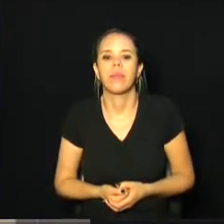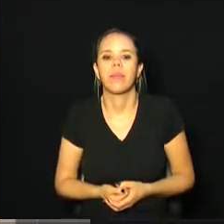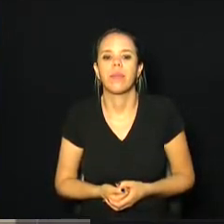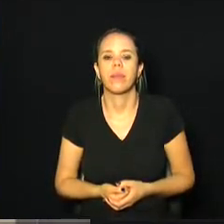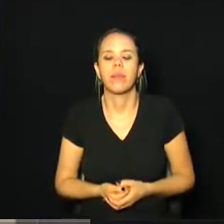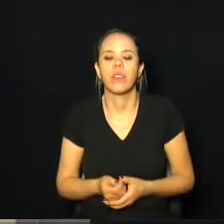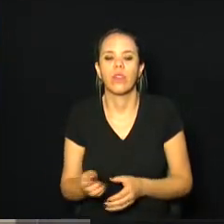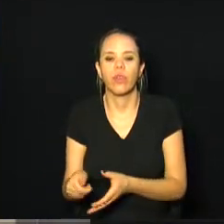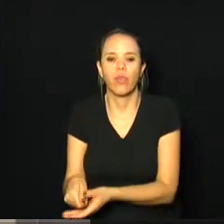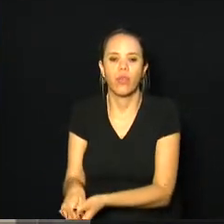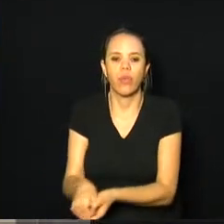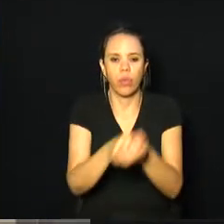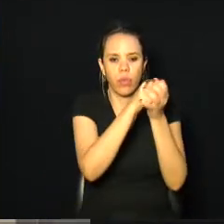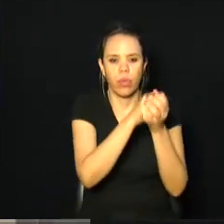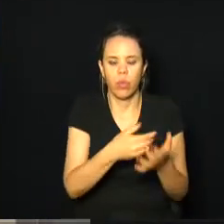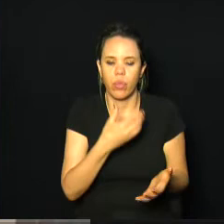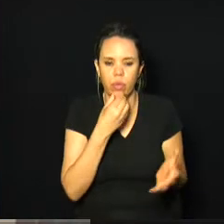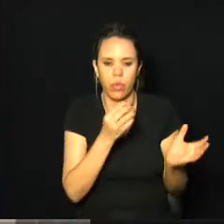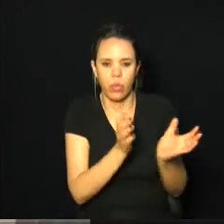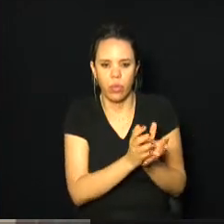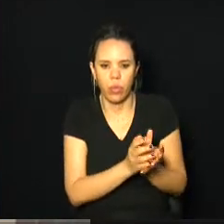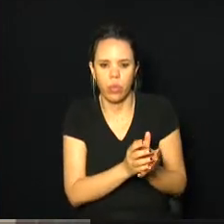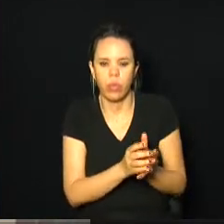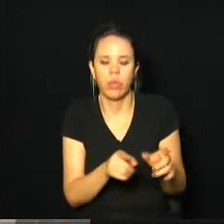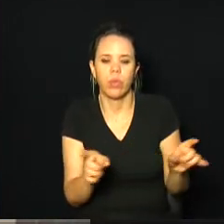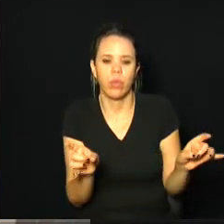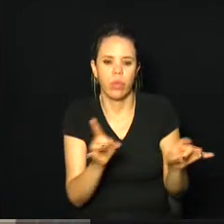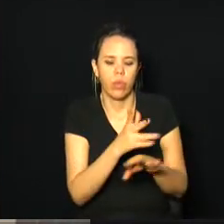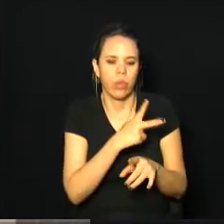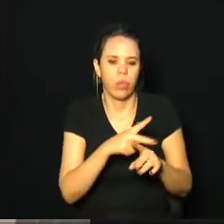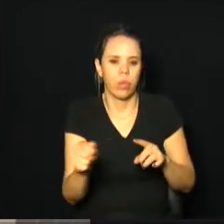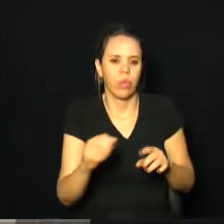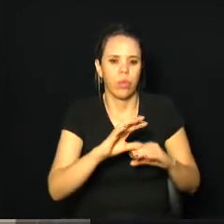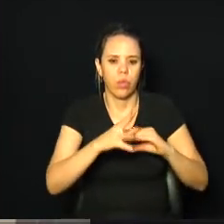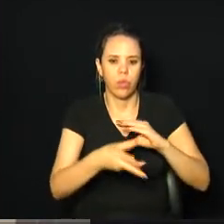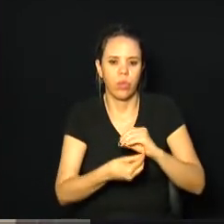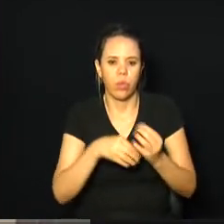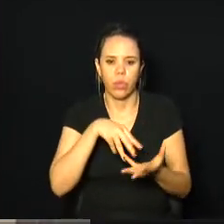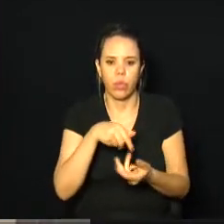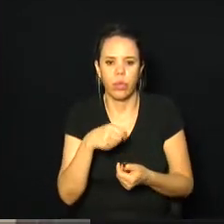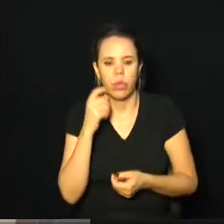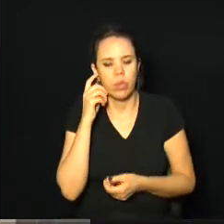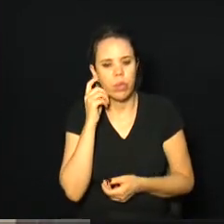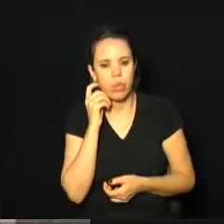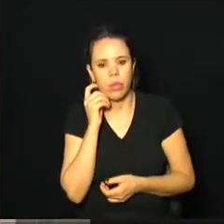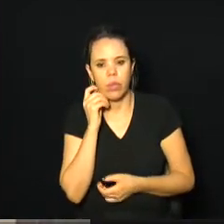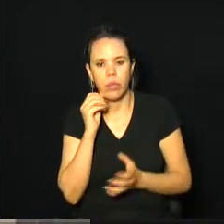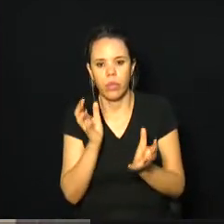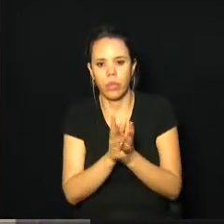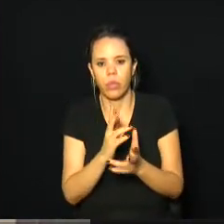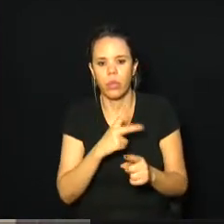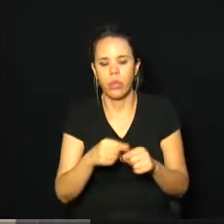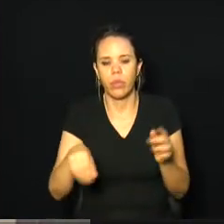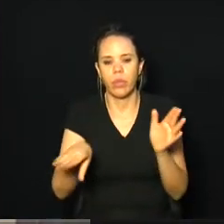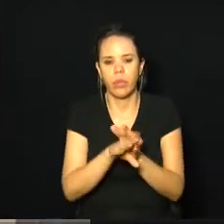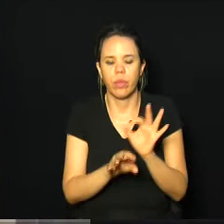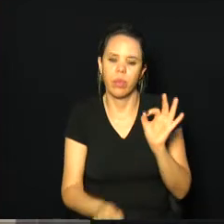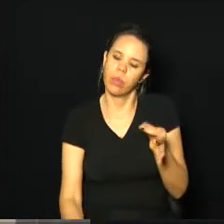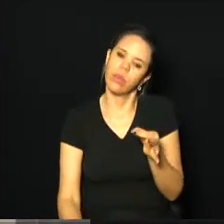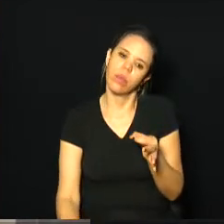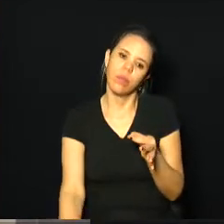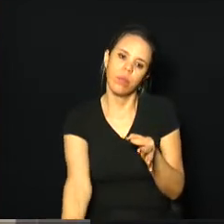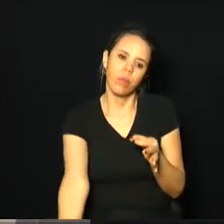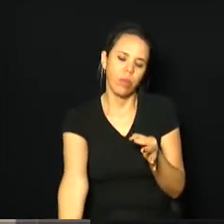vôlei masculino também tinha acabado de ganhar uma Copa do Mundo. Eu falei, bom, esse aí é um time que vai chegar com certeza. Aí já